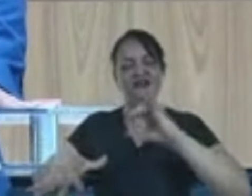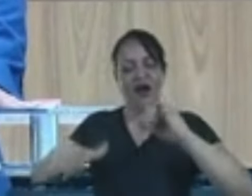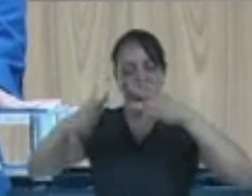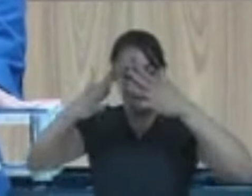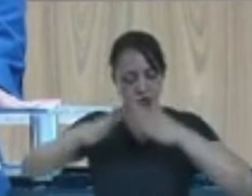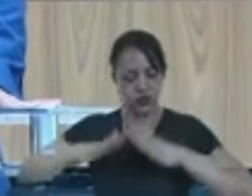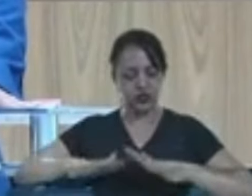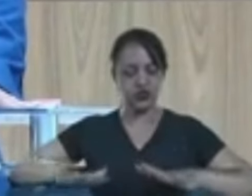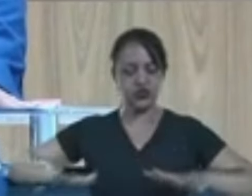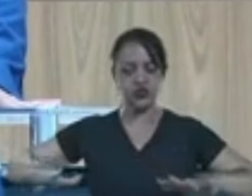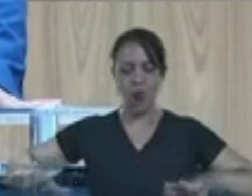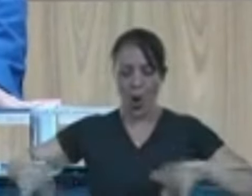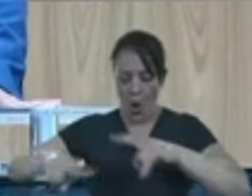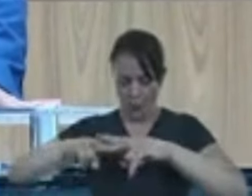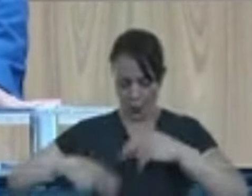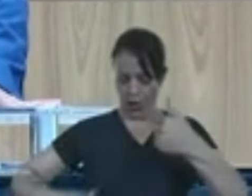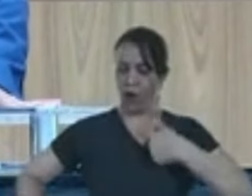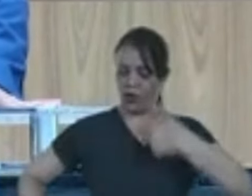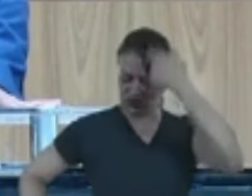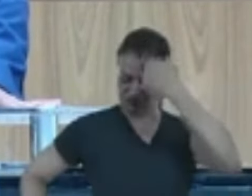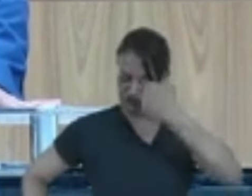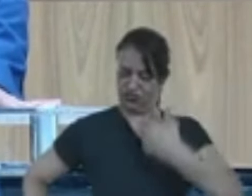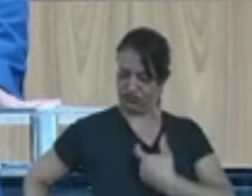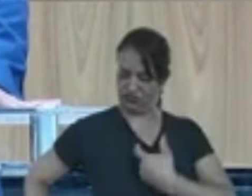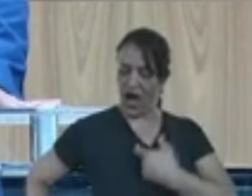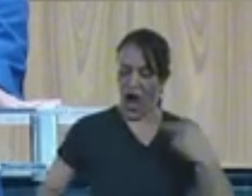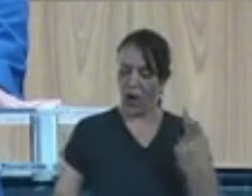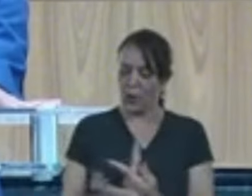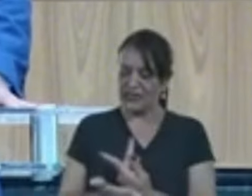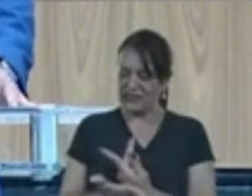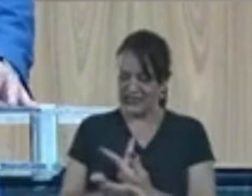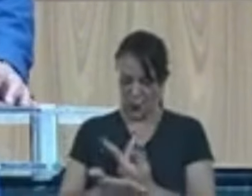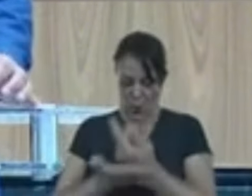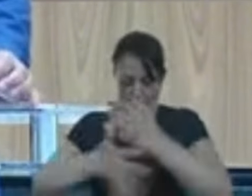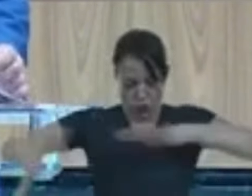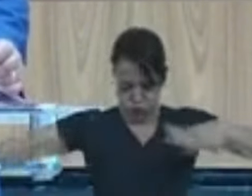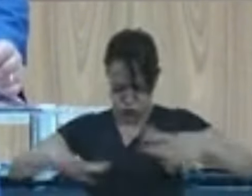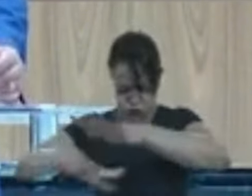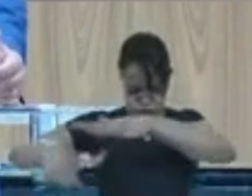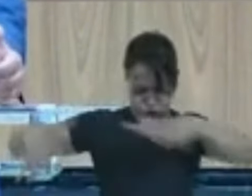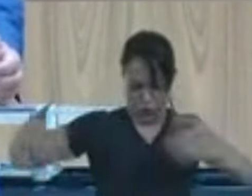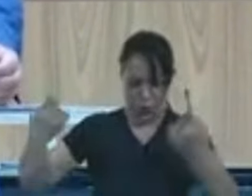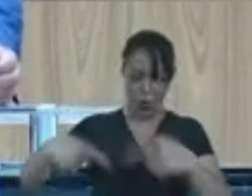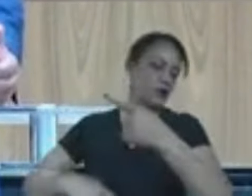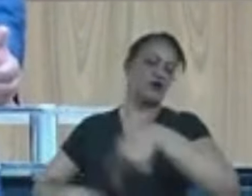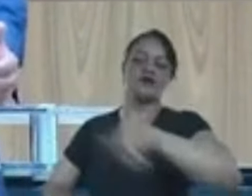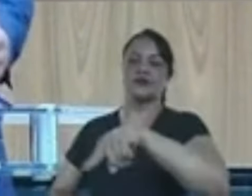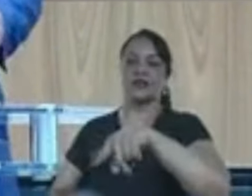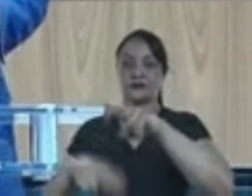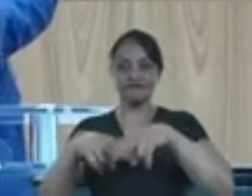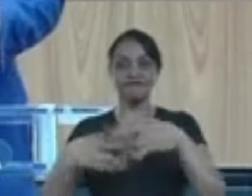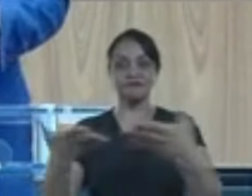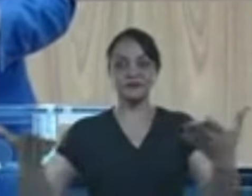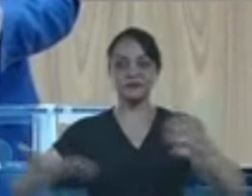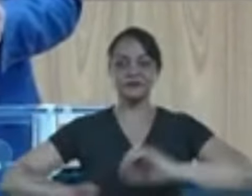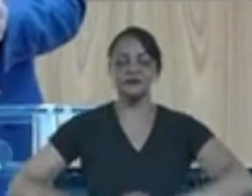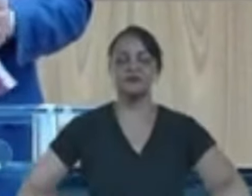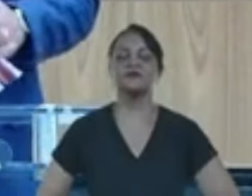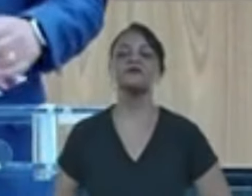esta grande tempestade caiu sobre vocês. Amém? Podemos assentar.